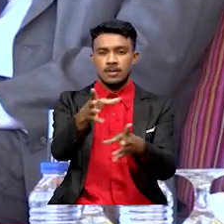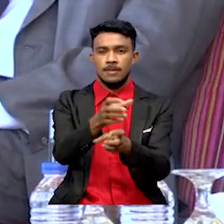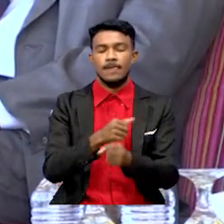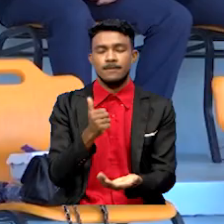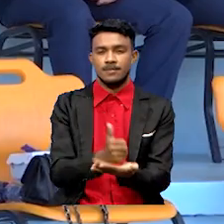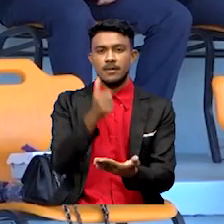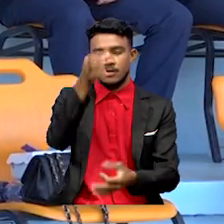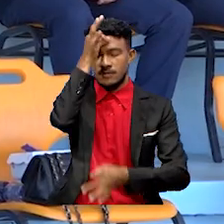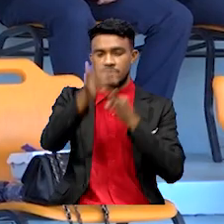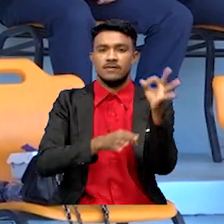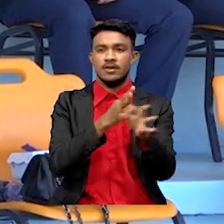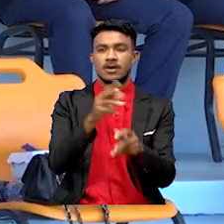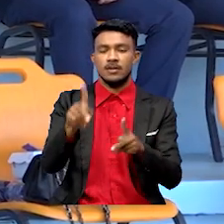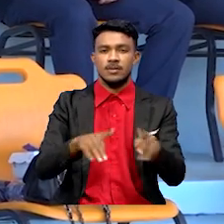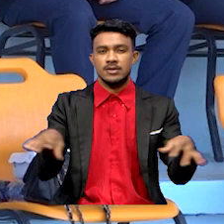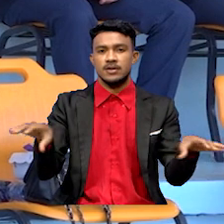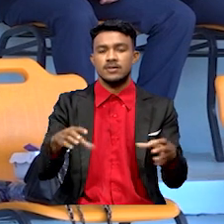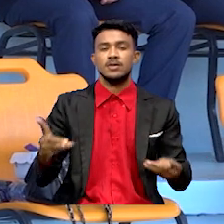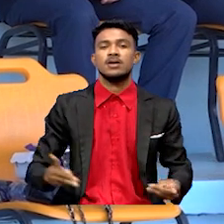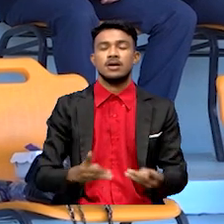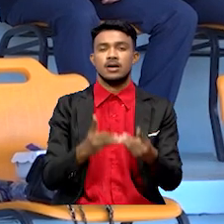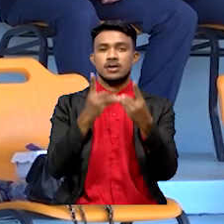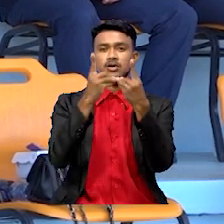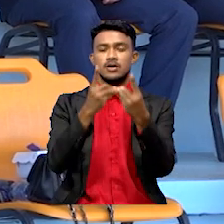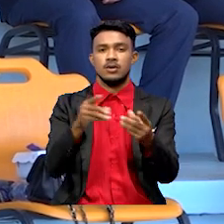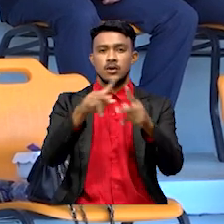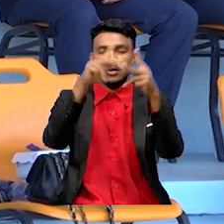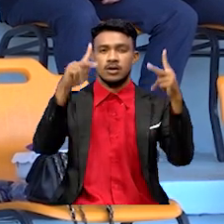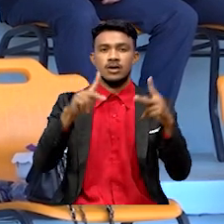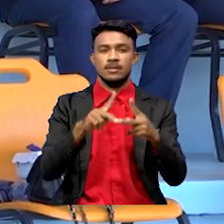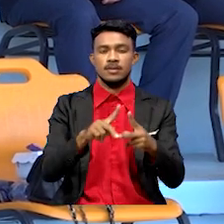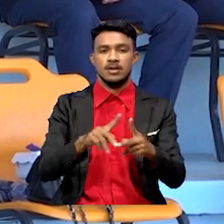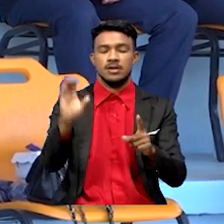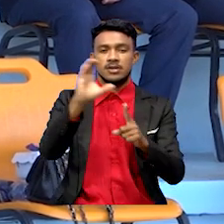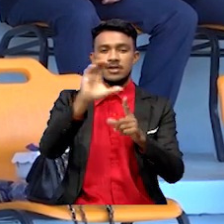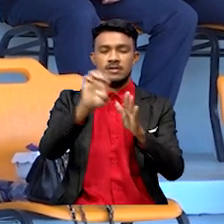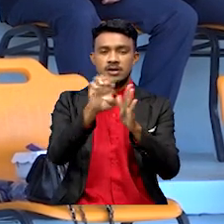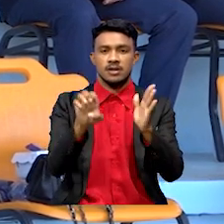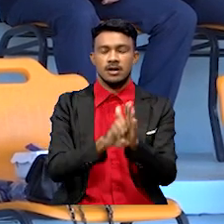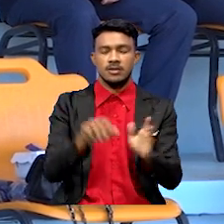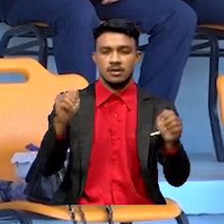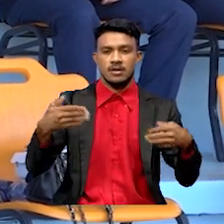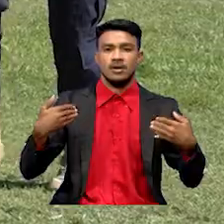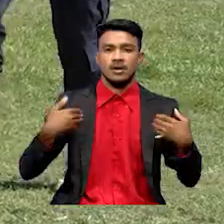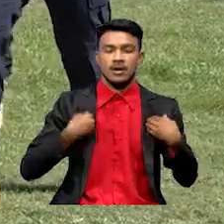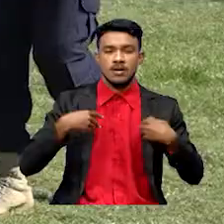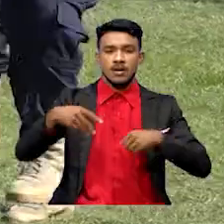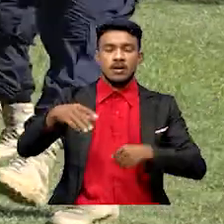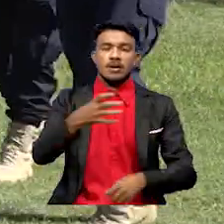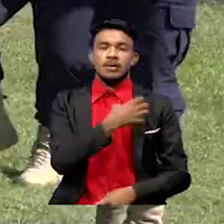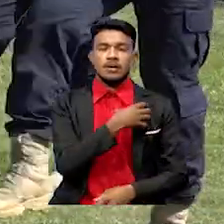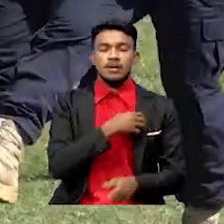Bahia este seção serão na Bilu tá soro crime chefe estar almoço e esperança boa de ba pntl